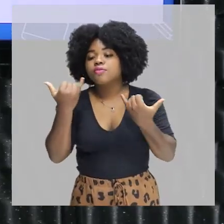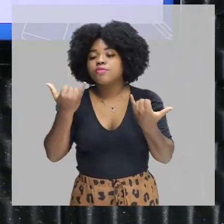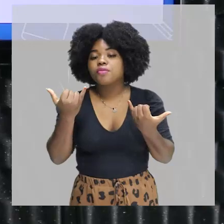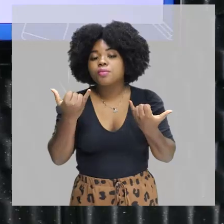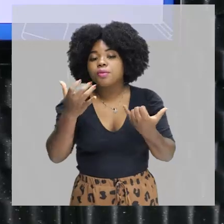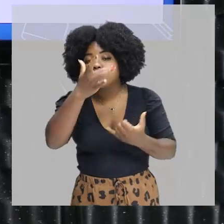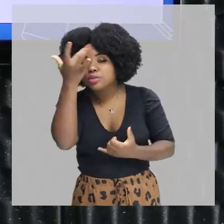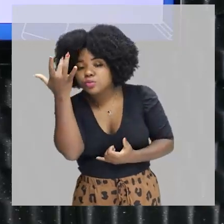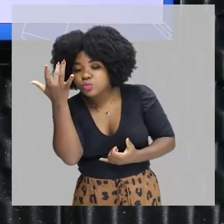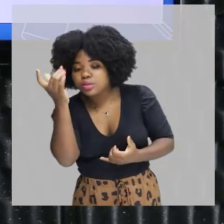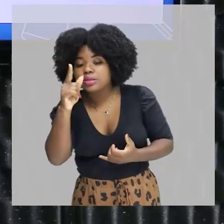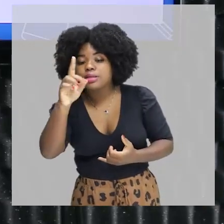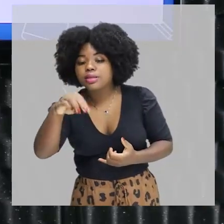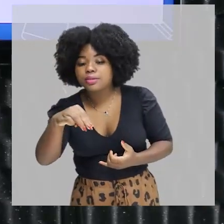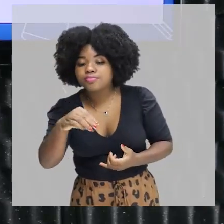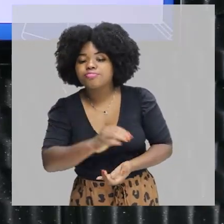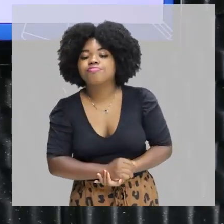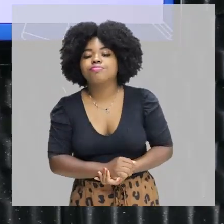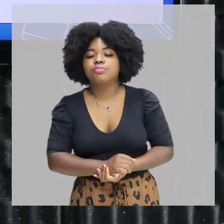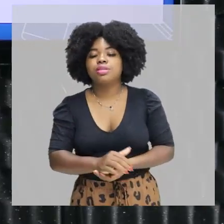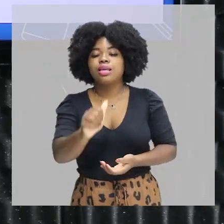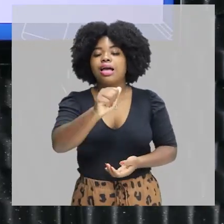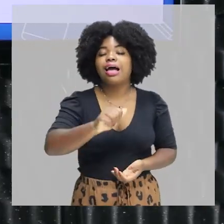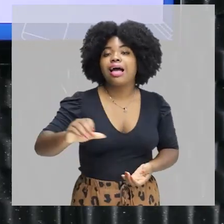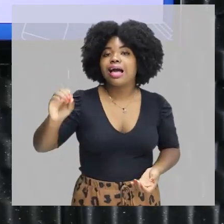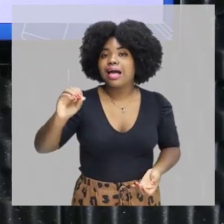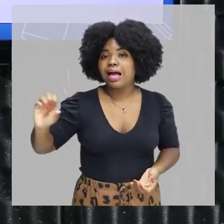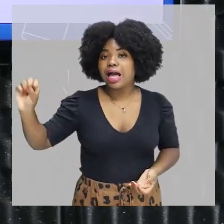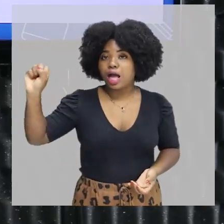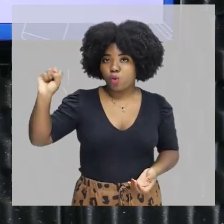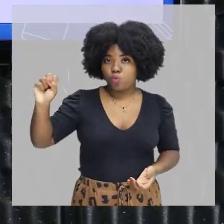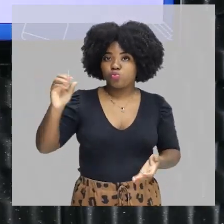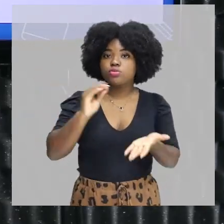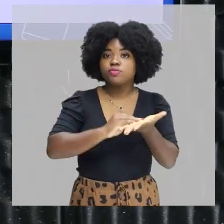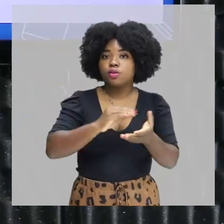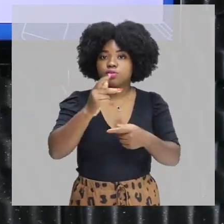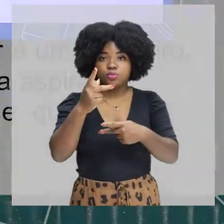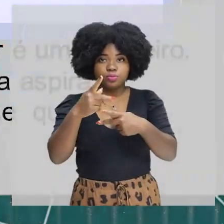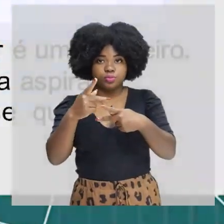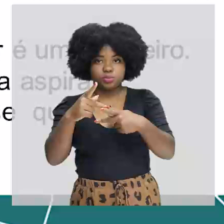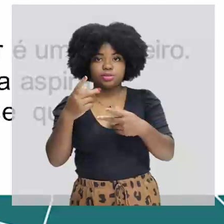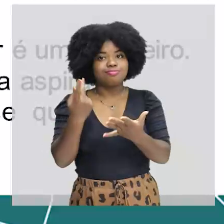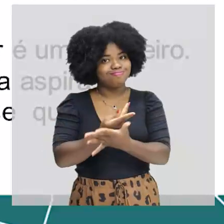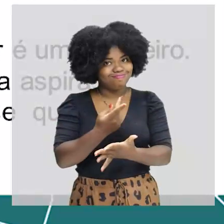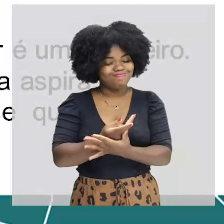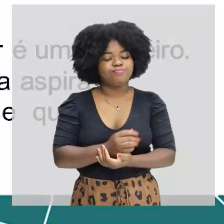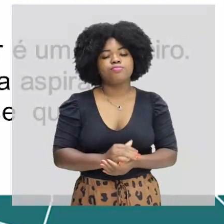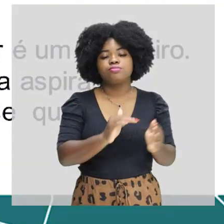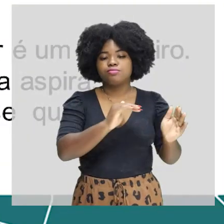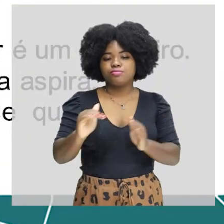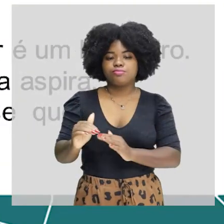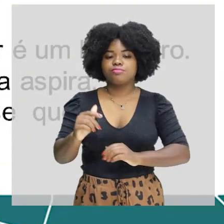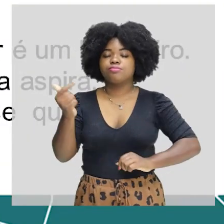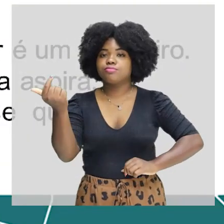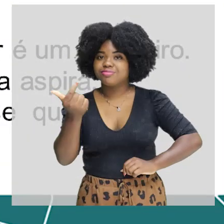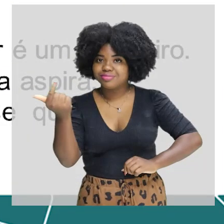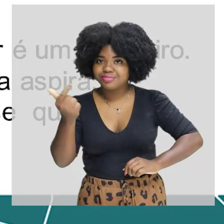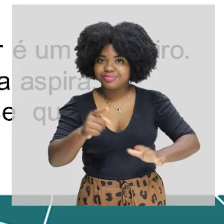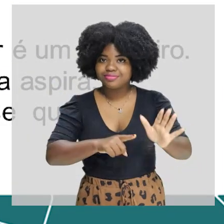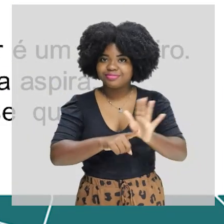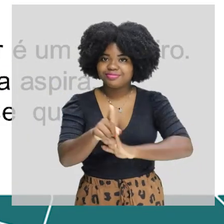Informou aos mutuários. Faltou a preposição, por isso está errada, tá bom? Seguindo.